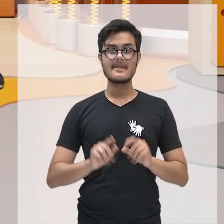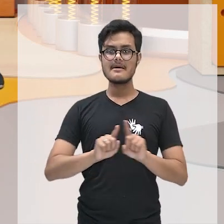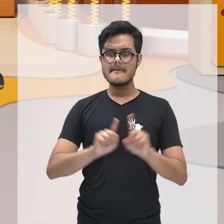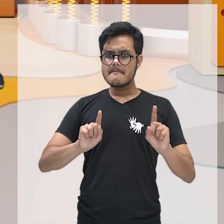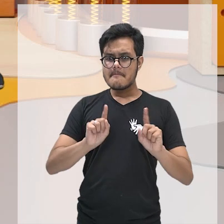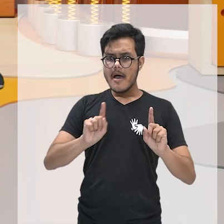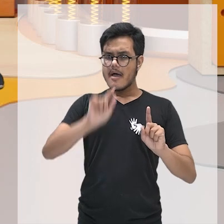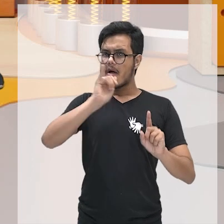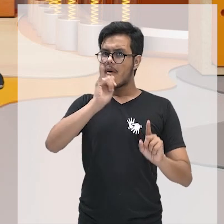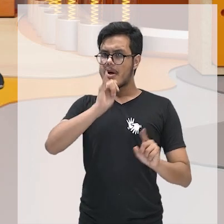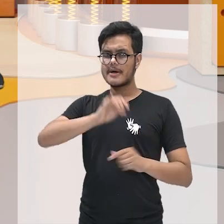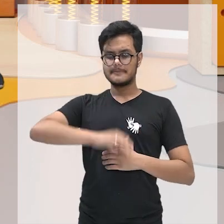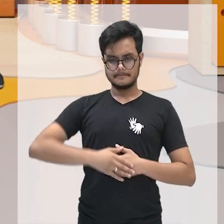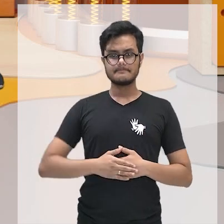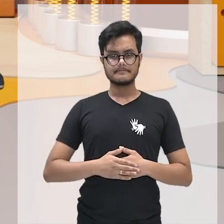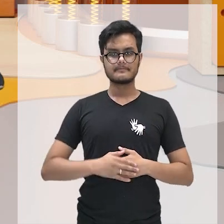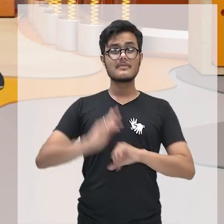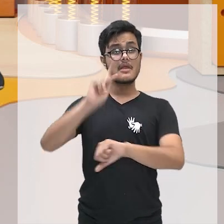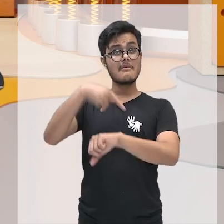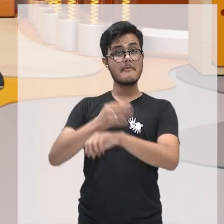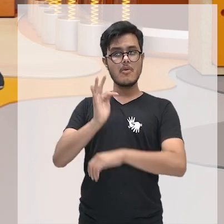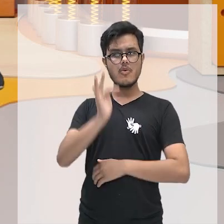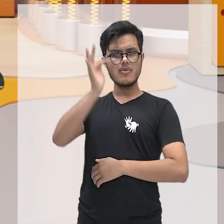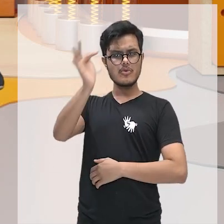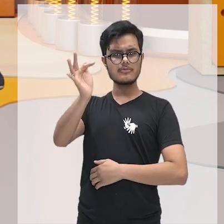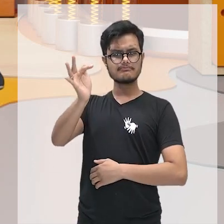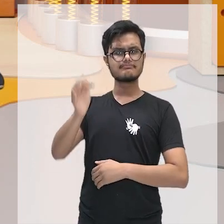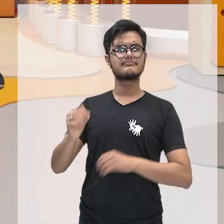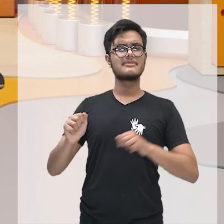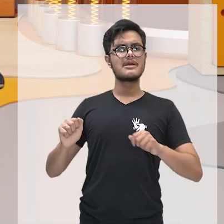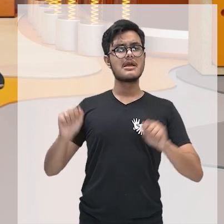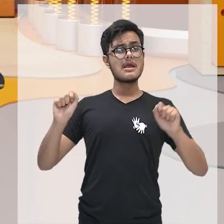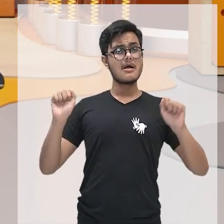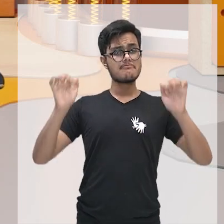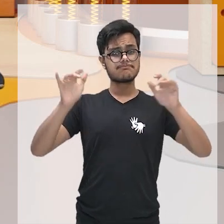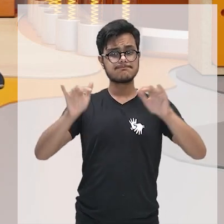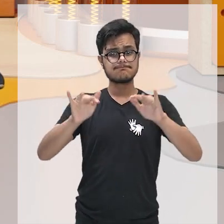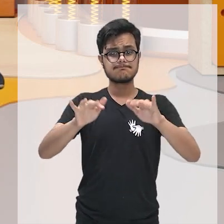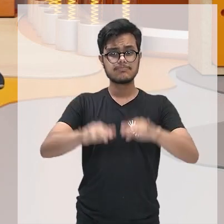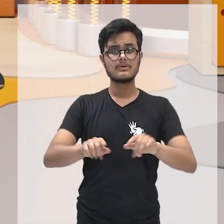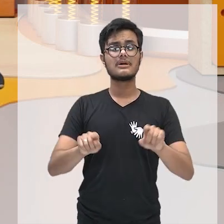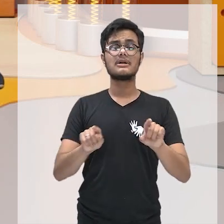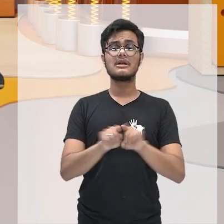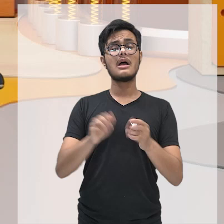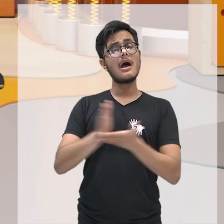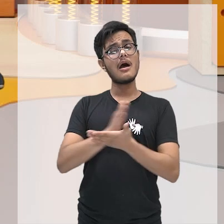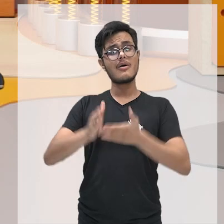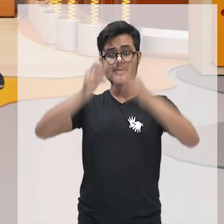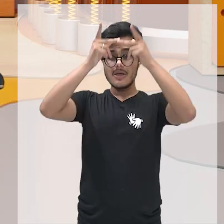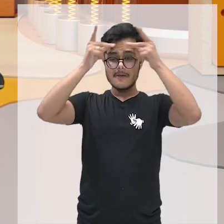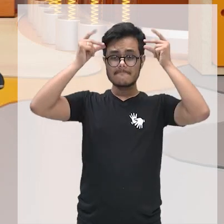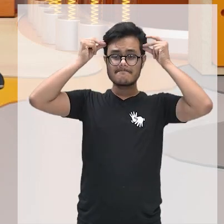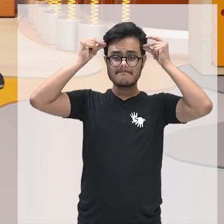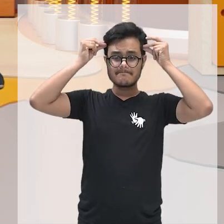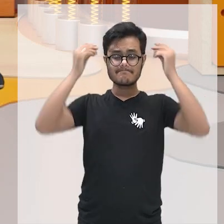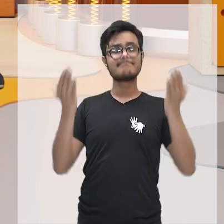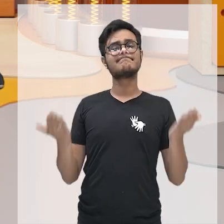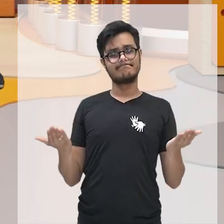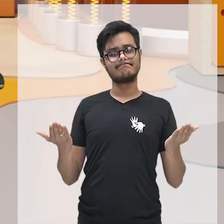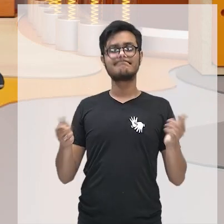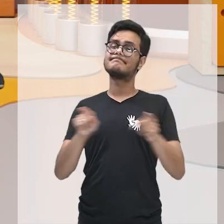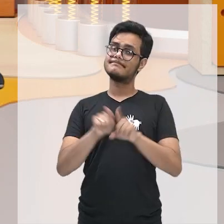tarde ainda vamos ver também chegando aqui na península itálica os gregos que acabaram